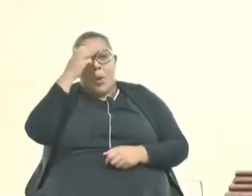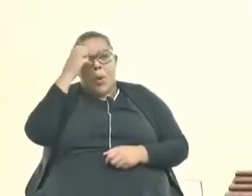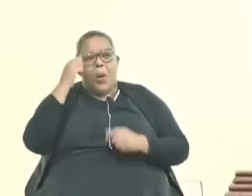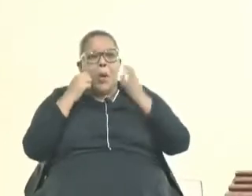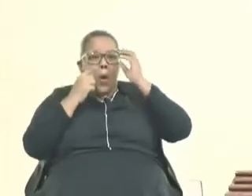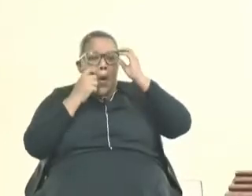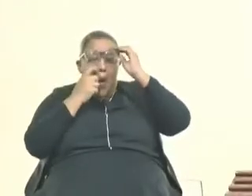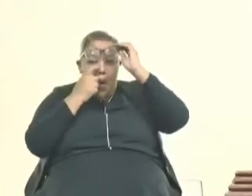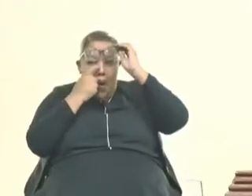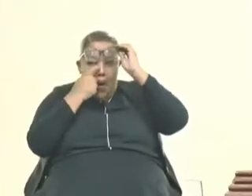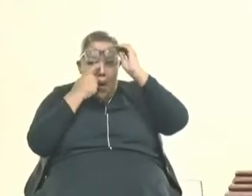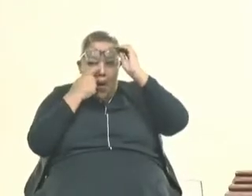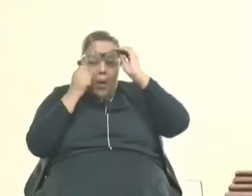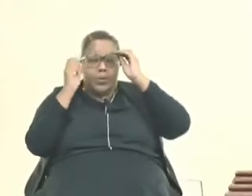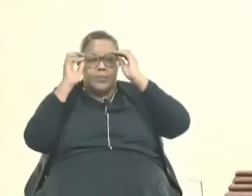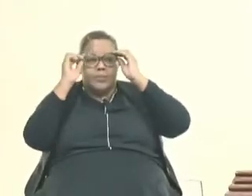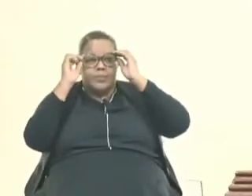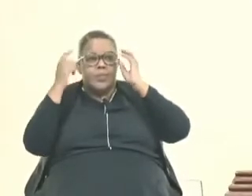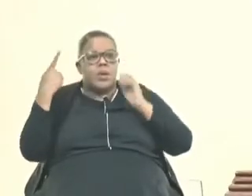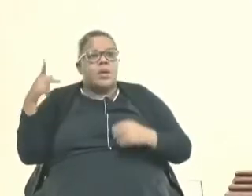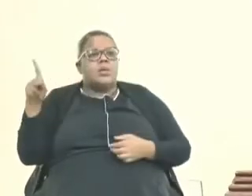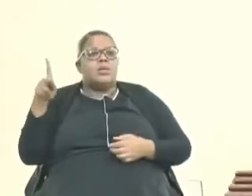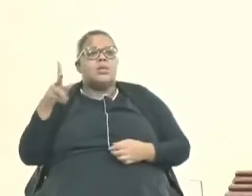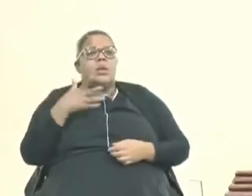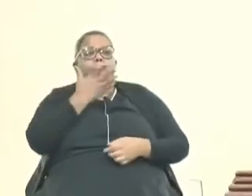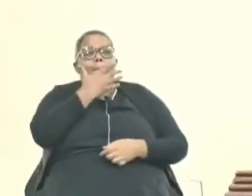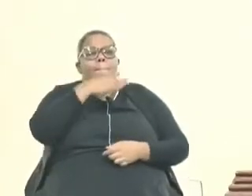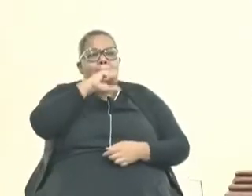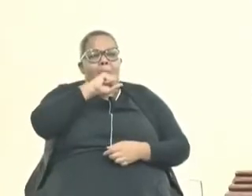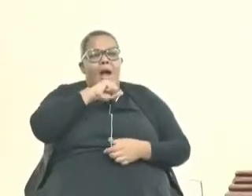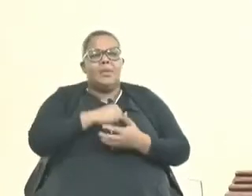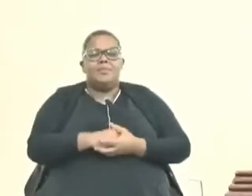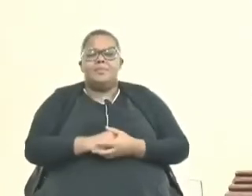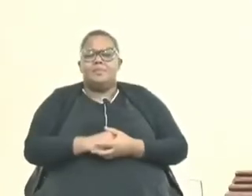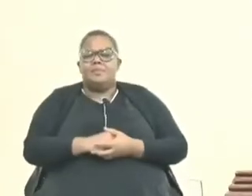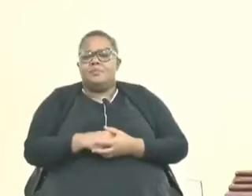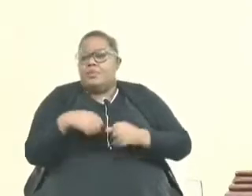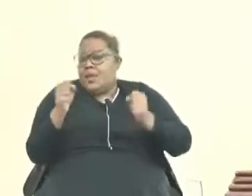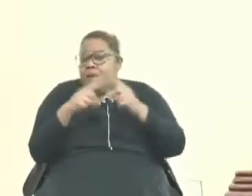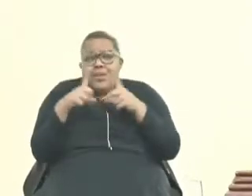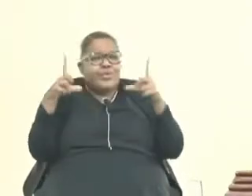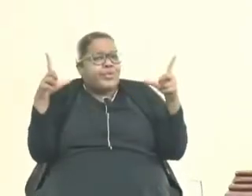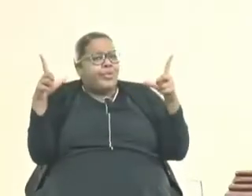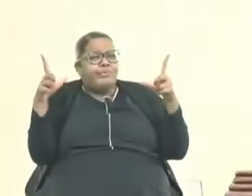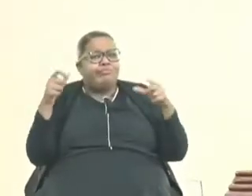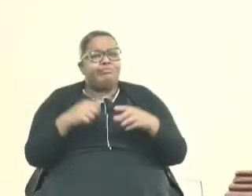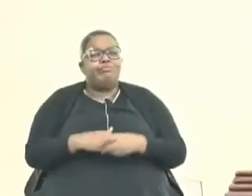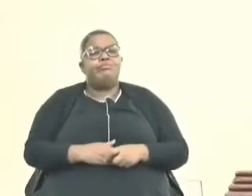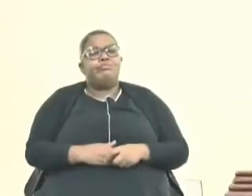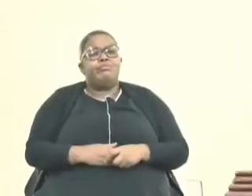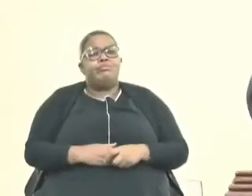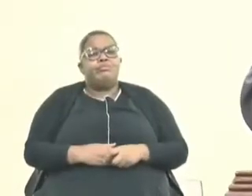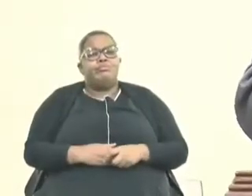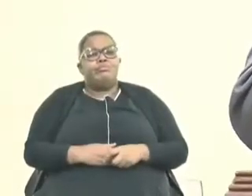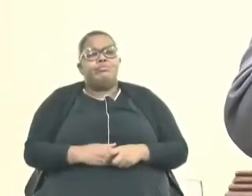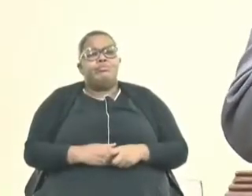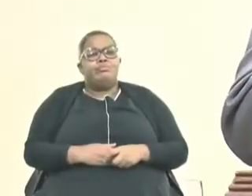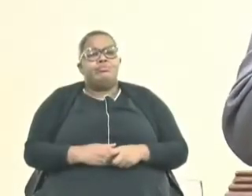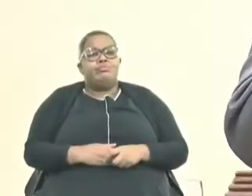Senhor e ele o seu pai negligenciou a maior delas